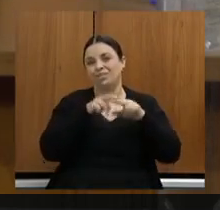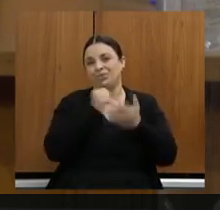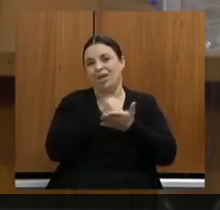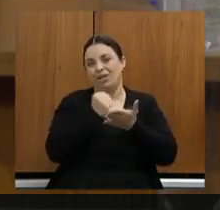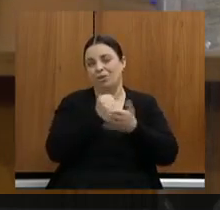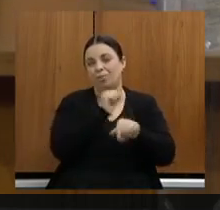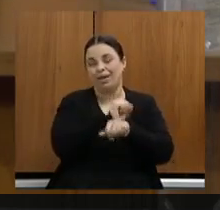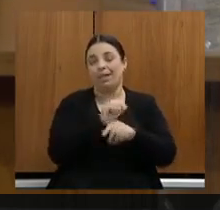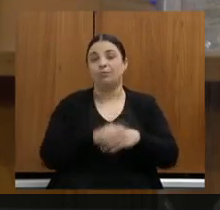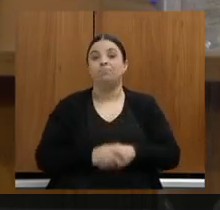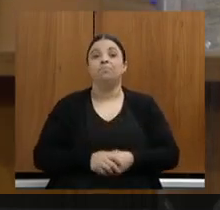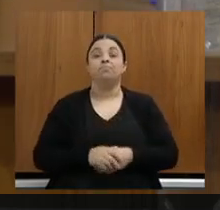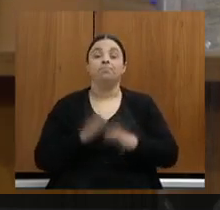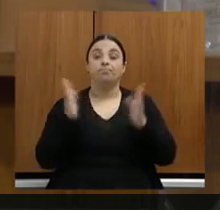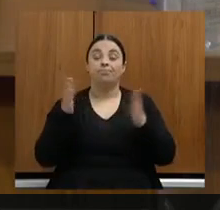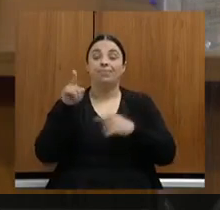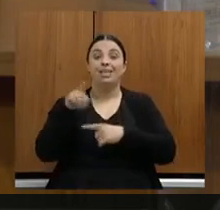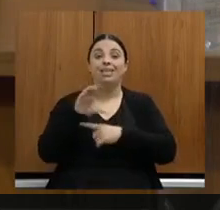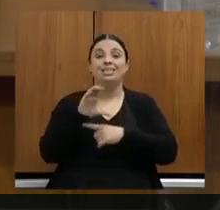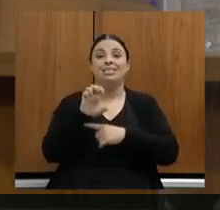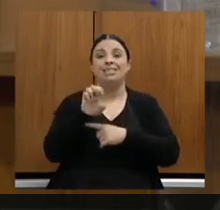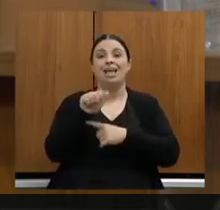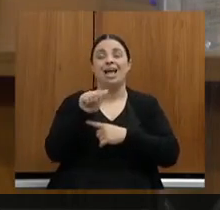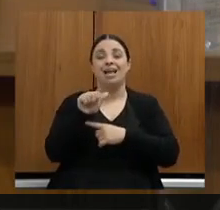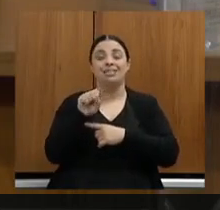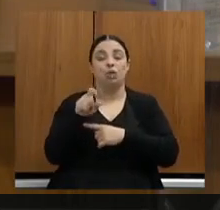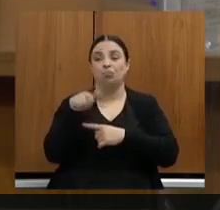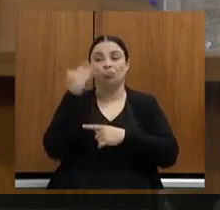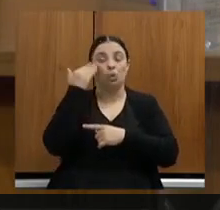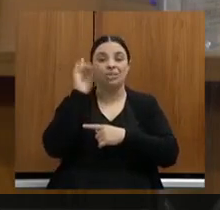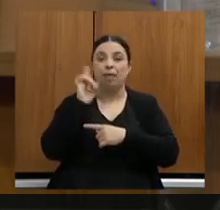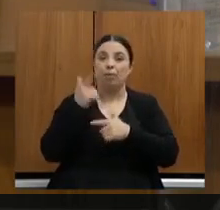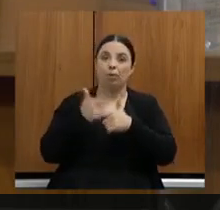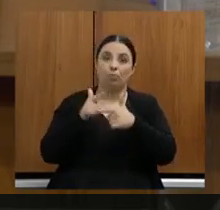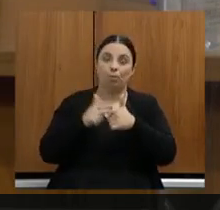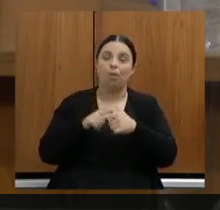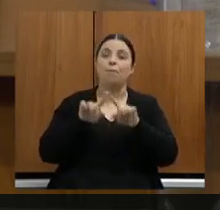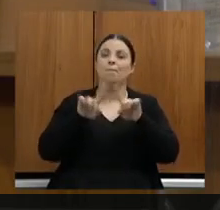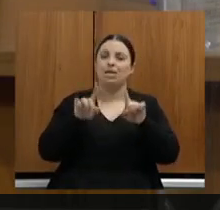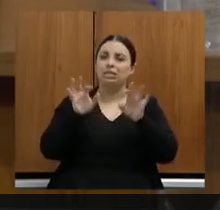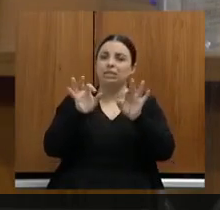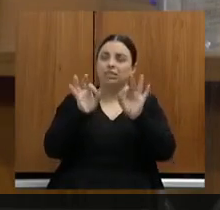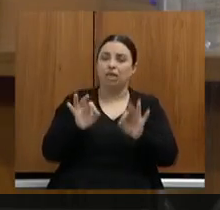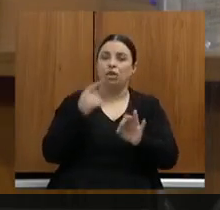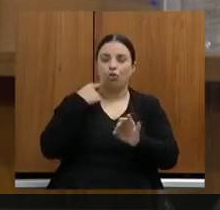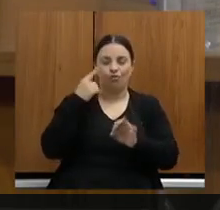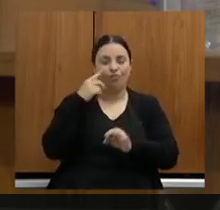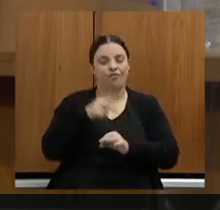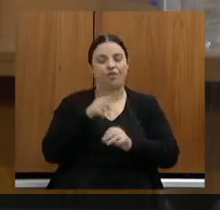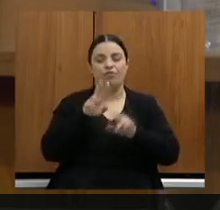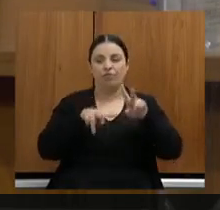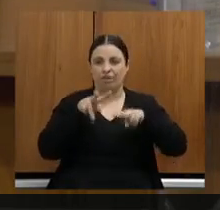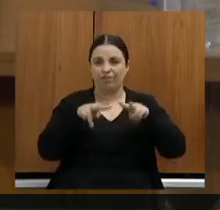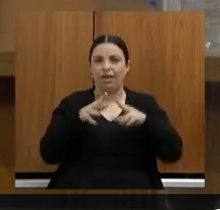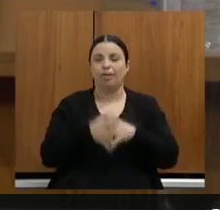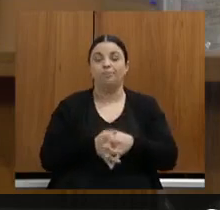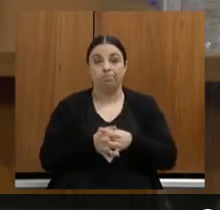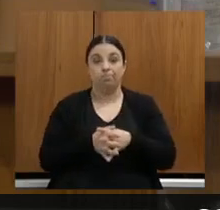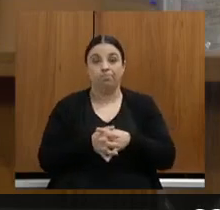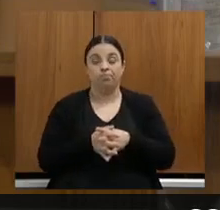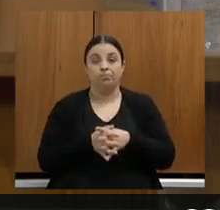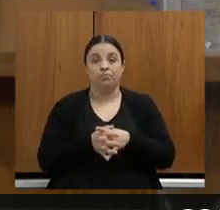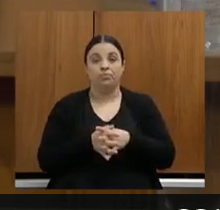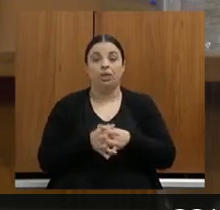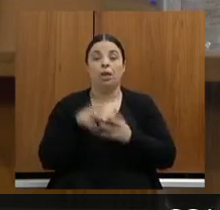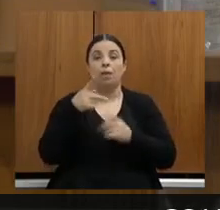nós vamos levar esse problema de que é possível não isso não tinha chegado para mim ainda mas você pode ter certeza que nós vamos olhar em relação